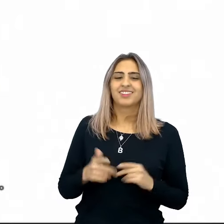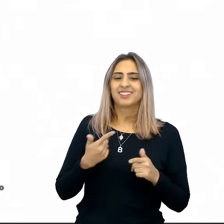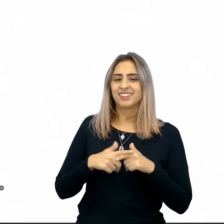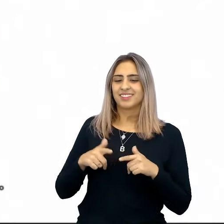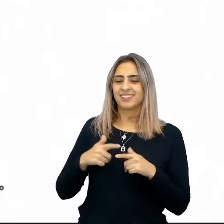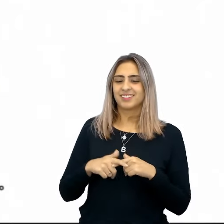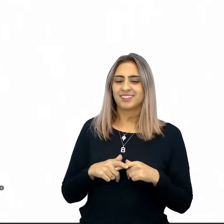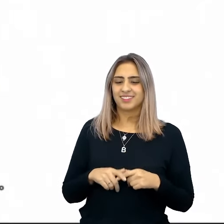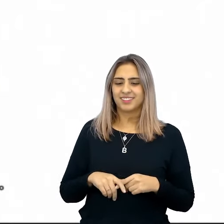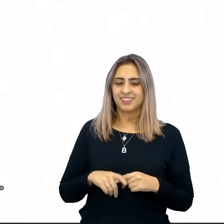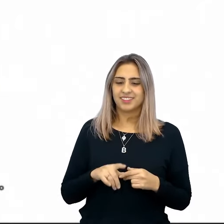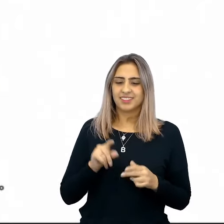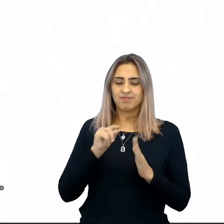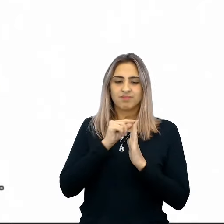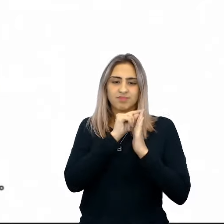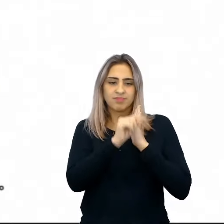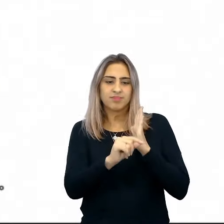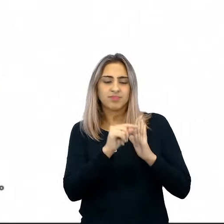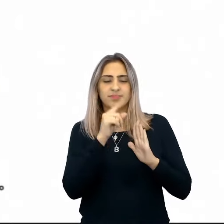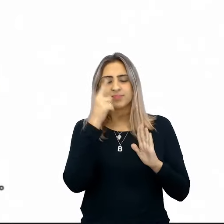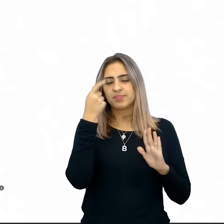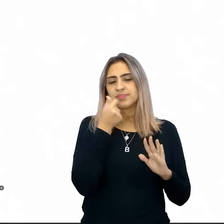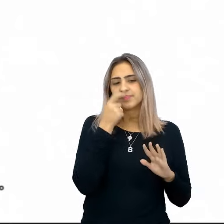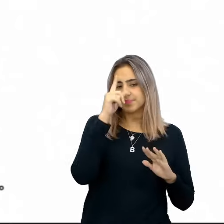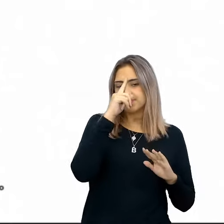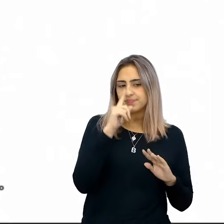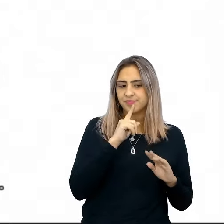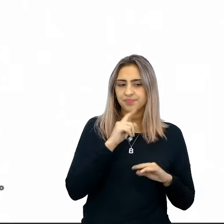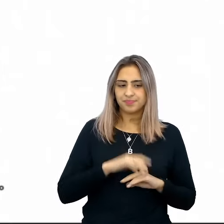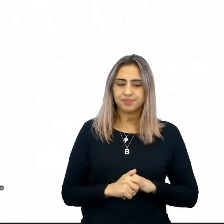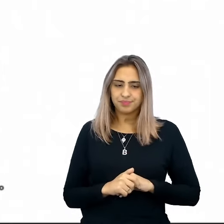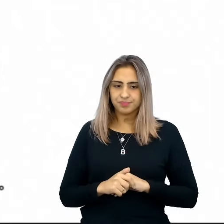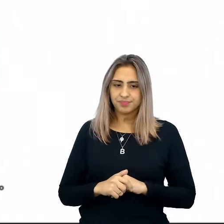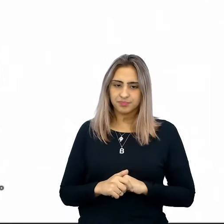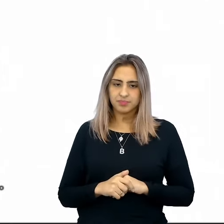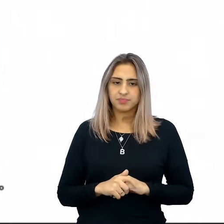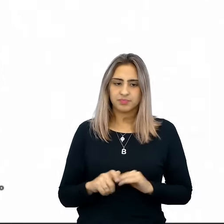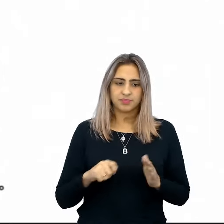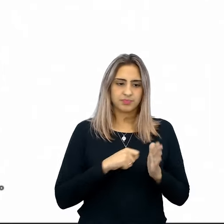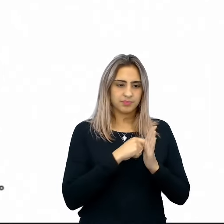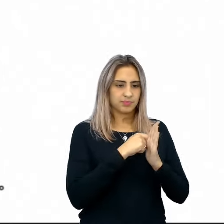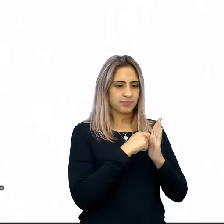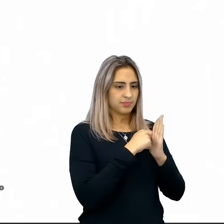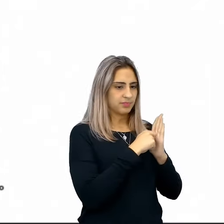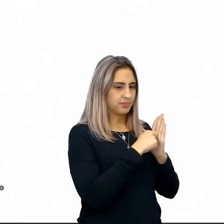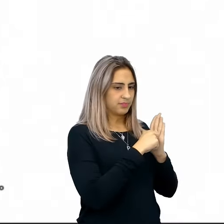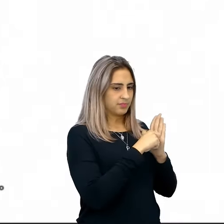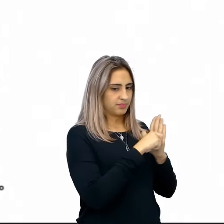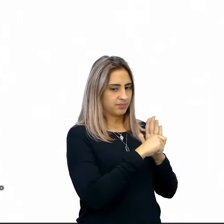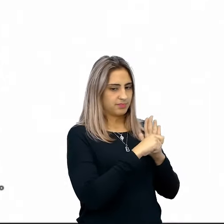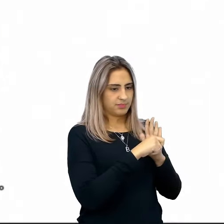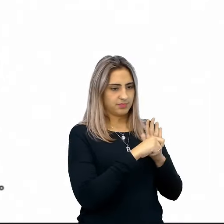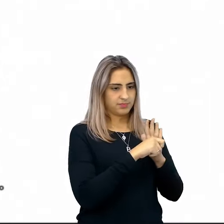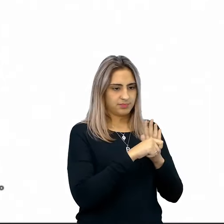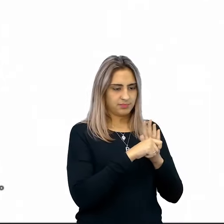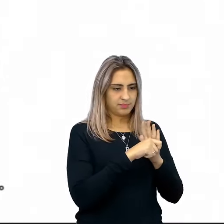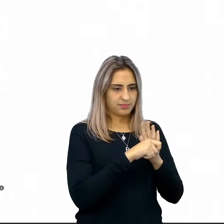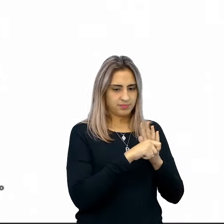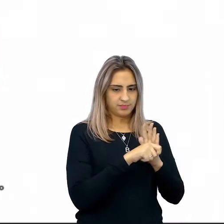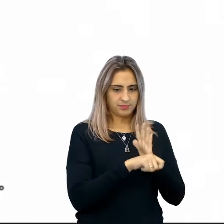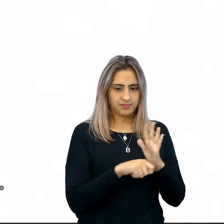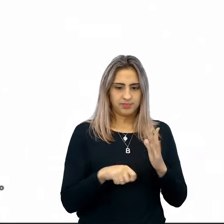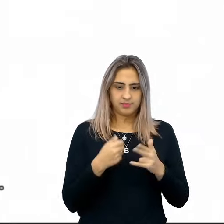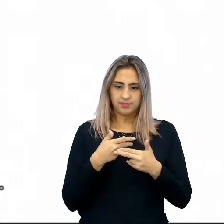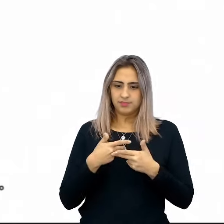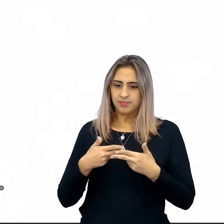pedir para eles assim, grifem com um lápis amarelo, ou se eles tiverem um marca-texto. Depois que eles grifaram a pergunta,